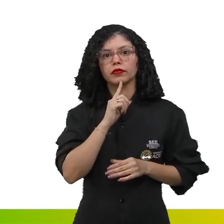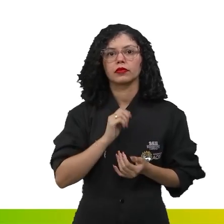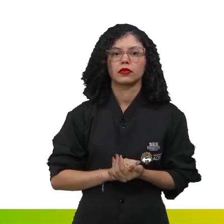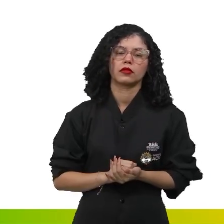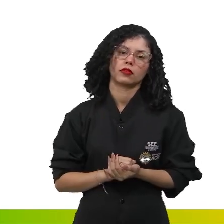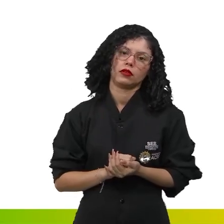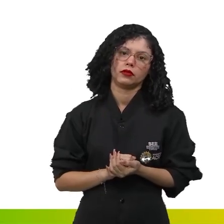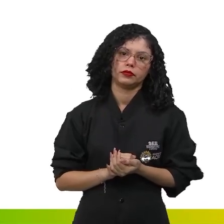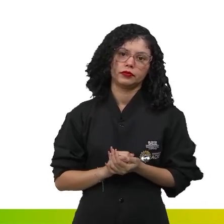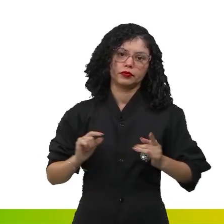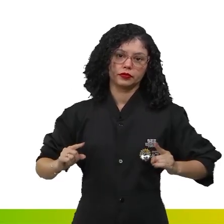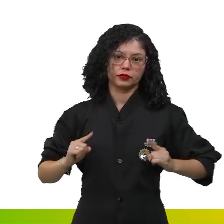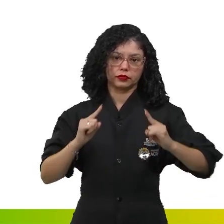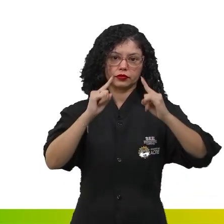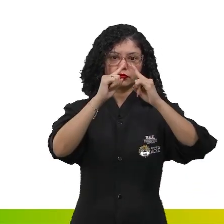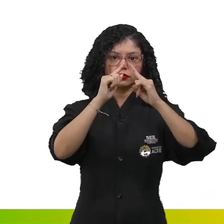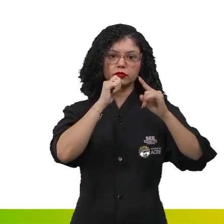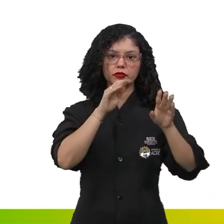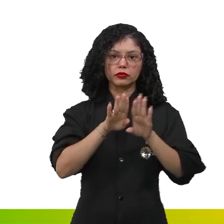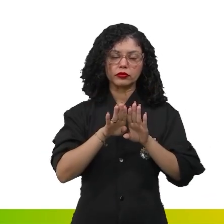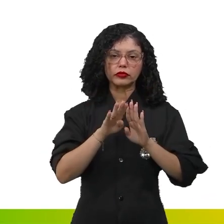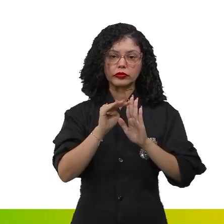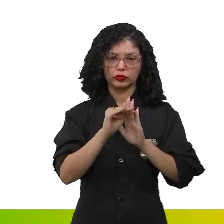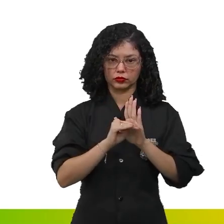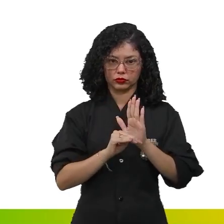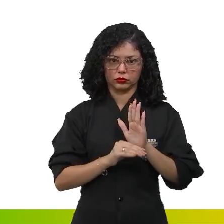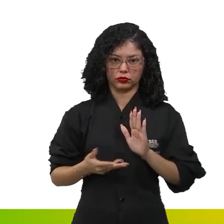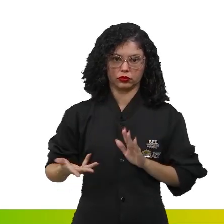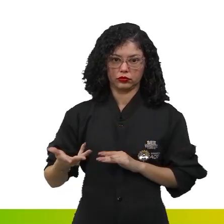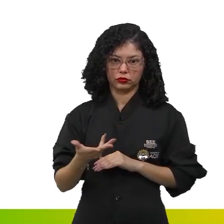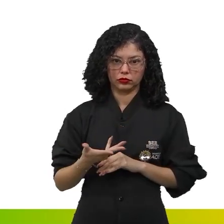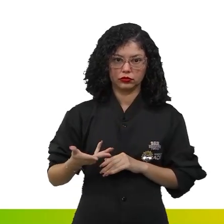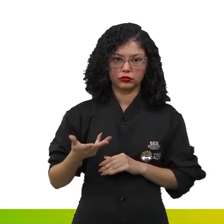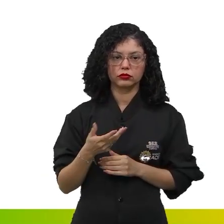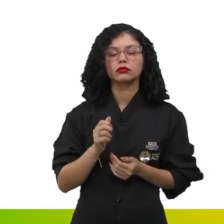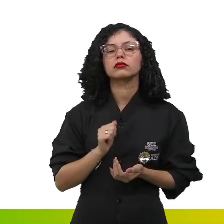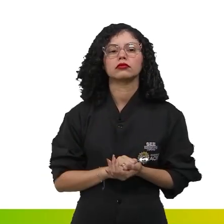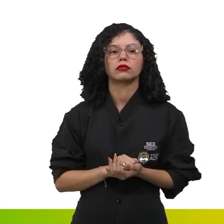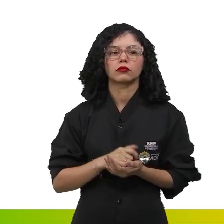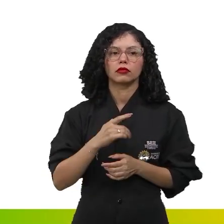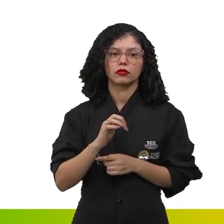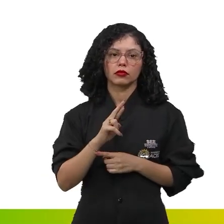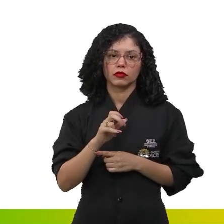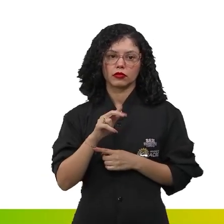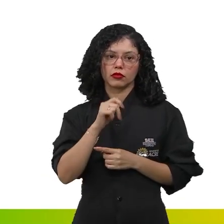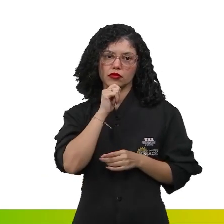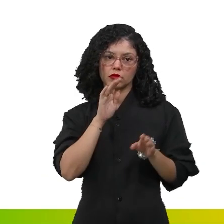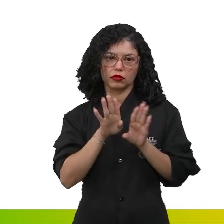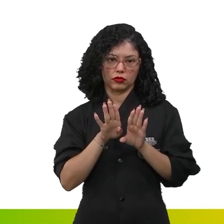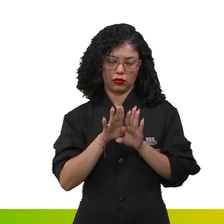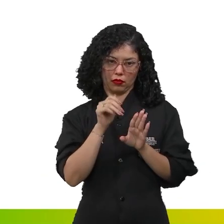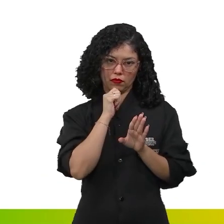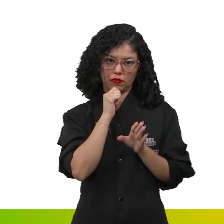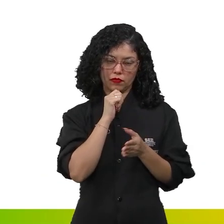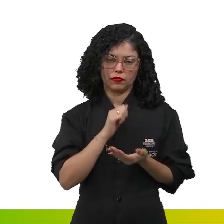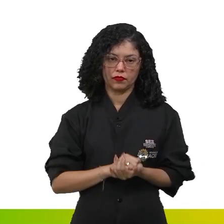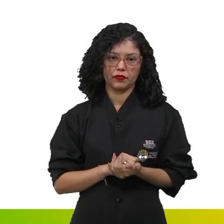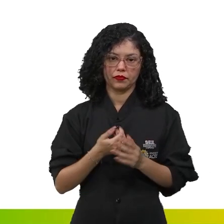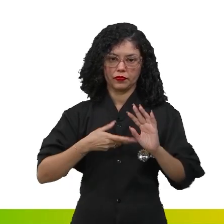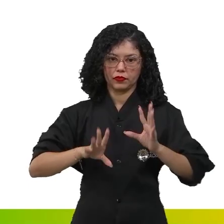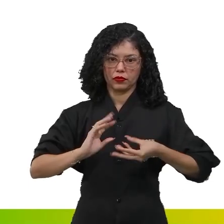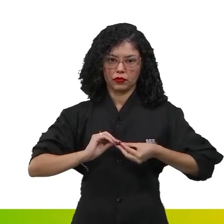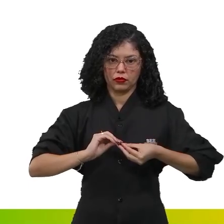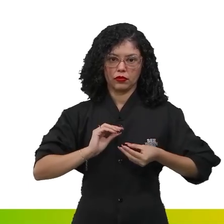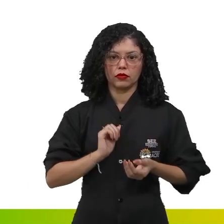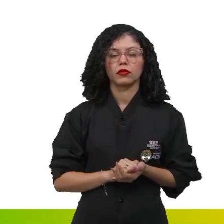aqui de uma pirâmide alimentar com a sua base, tem as vitaminas, proteínas, gorduras. Então, de forma bem resumida,